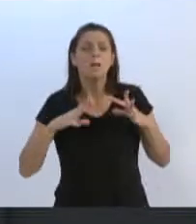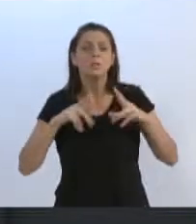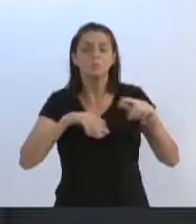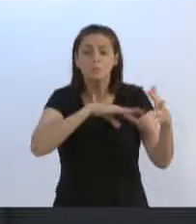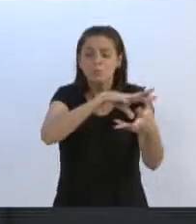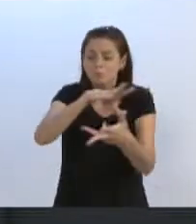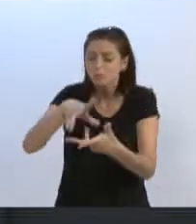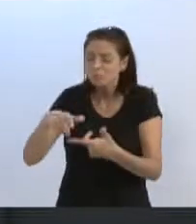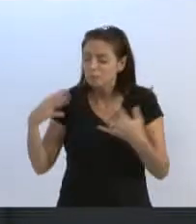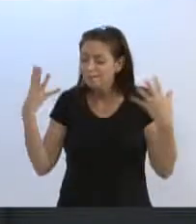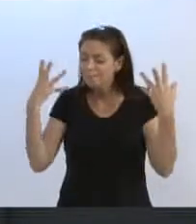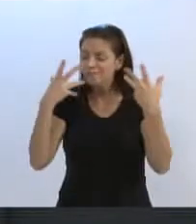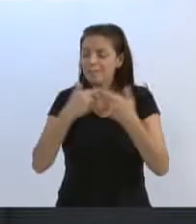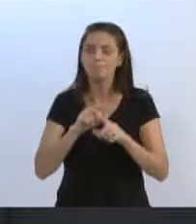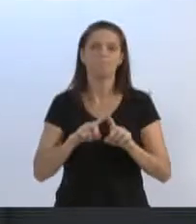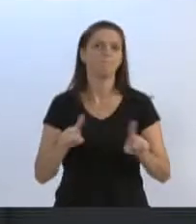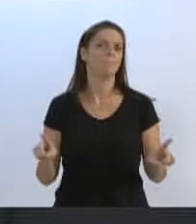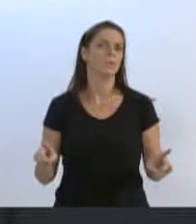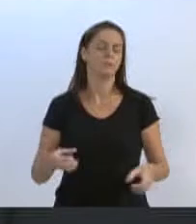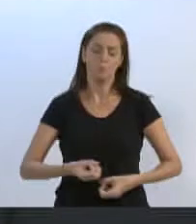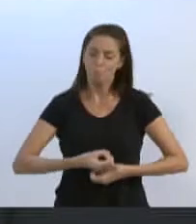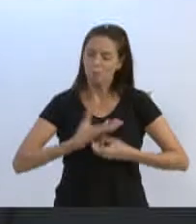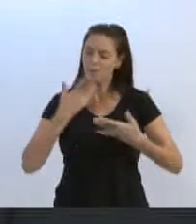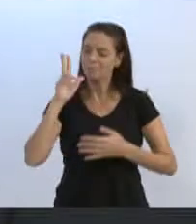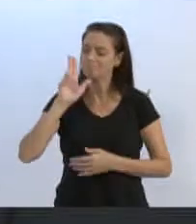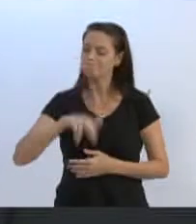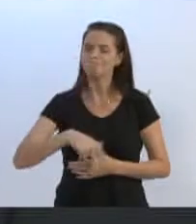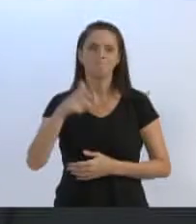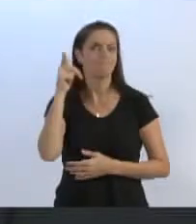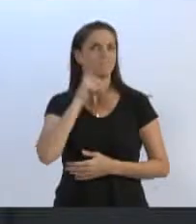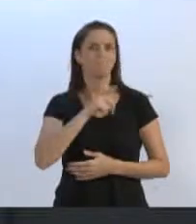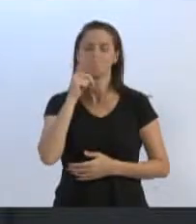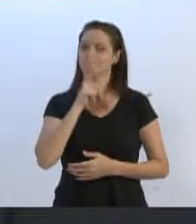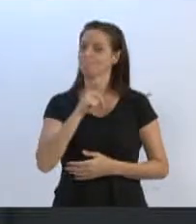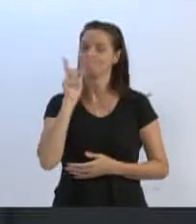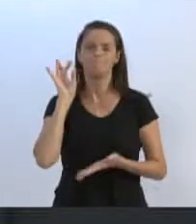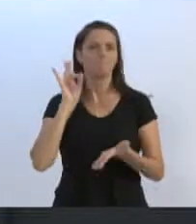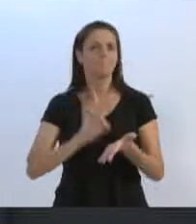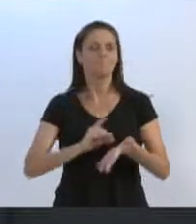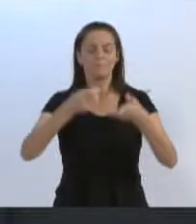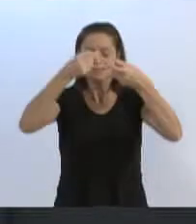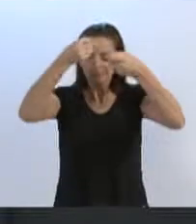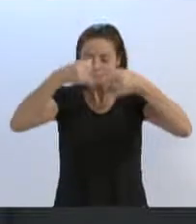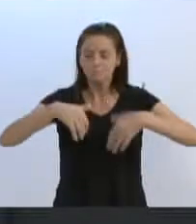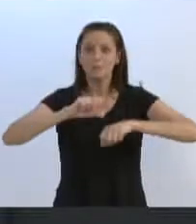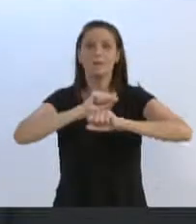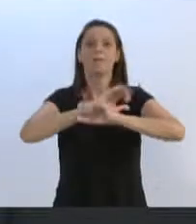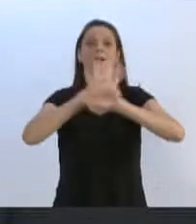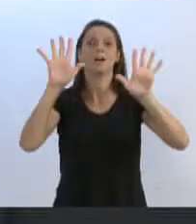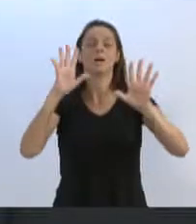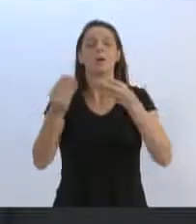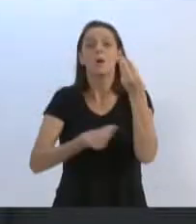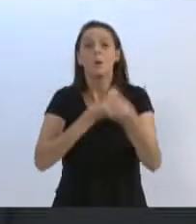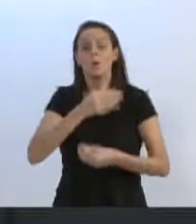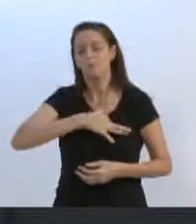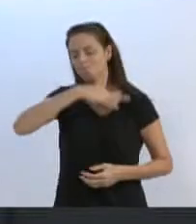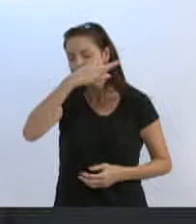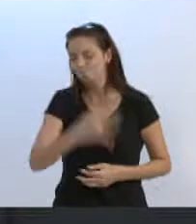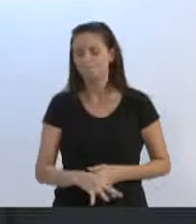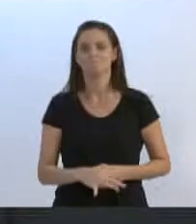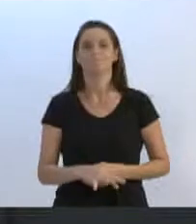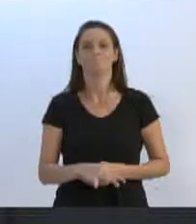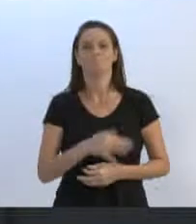mas jamais o poeta vai conseguir definir a dor